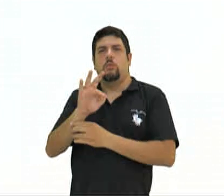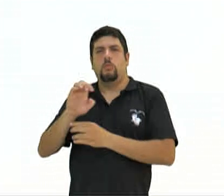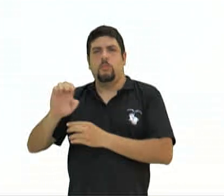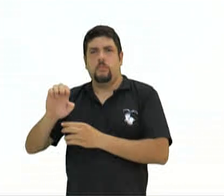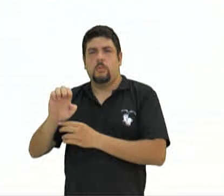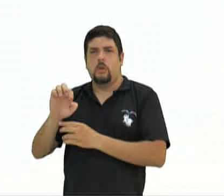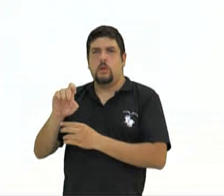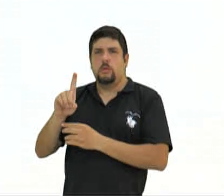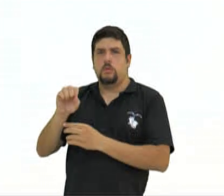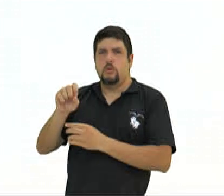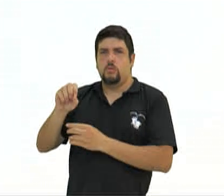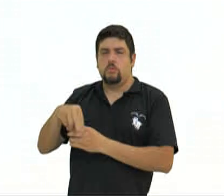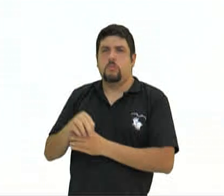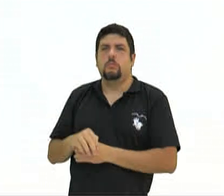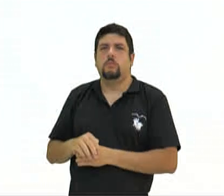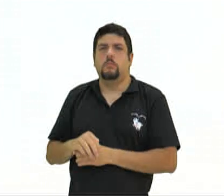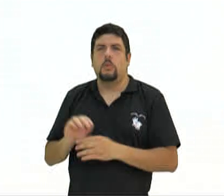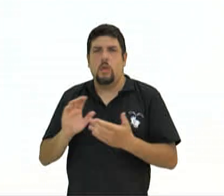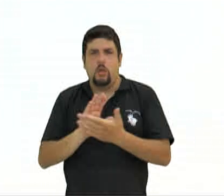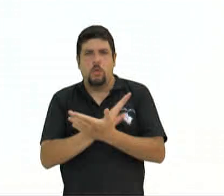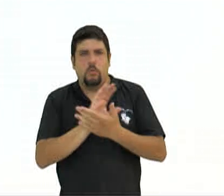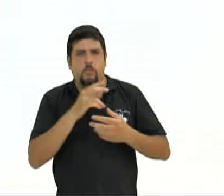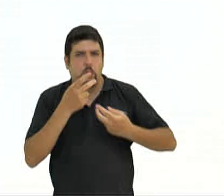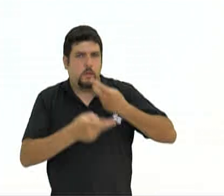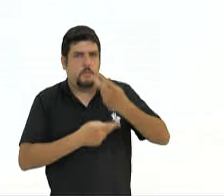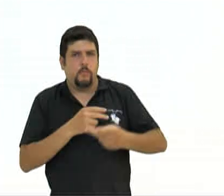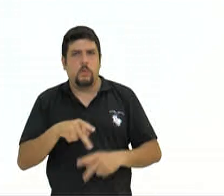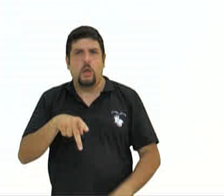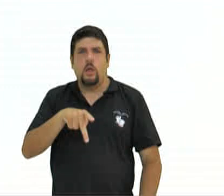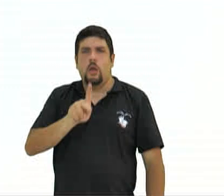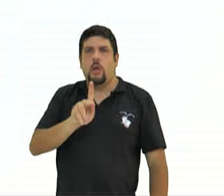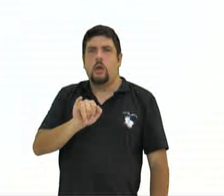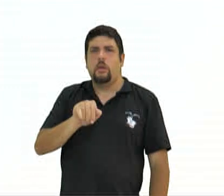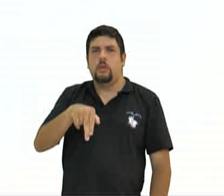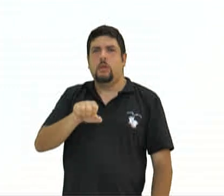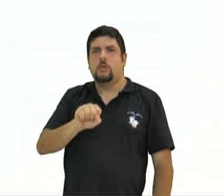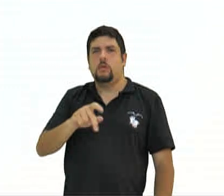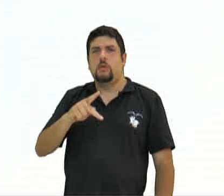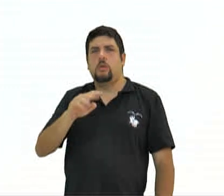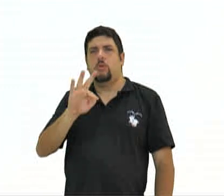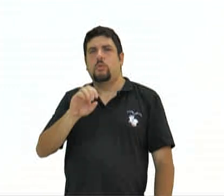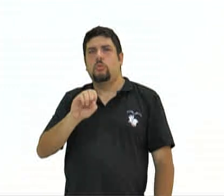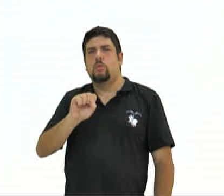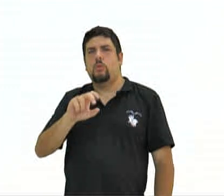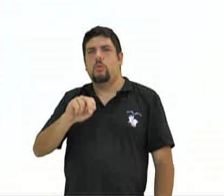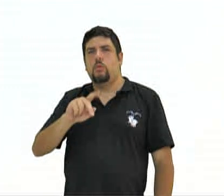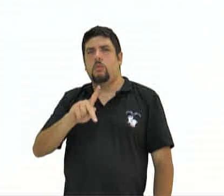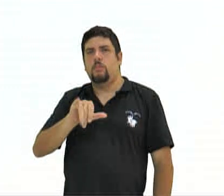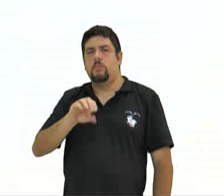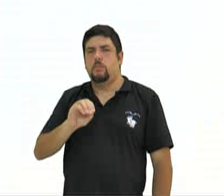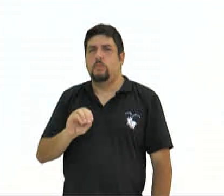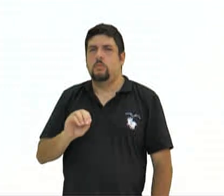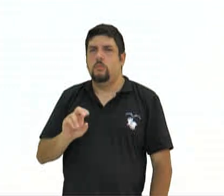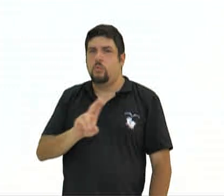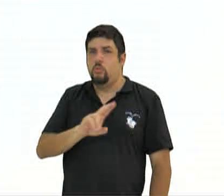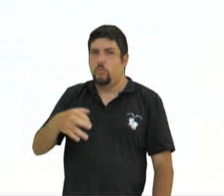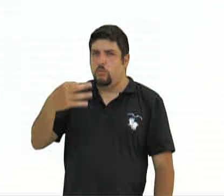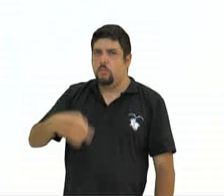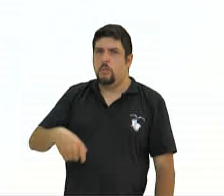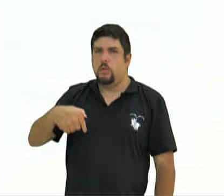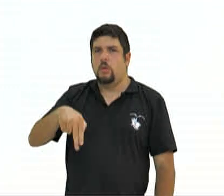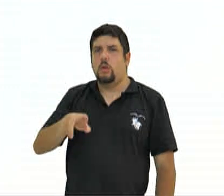lugares ele chamava de kinetoscópio, tá, gente? A gente fala cinetoscópio, mas o nome correto é kinetoscópio,